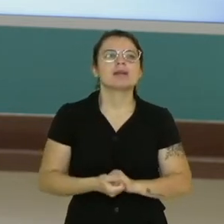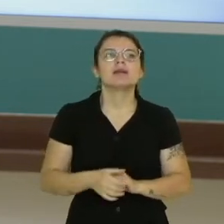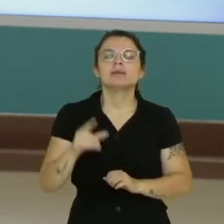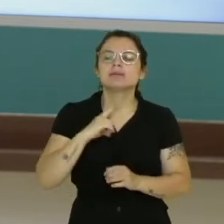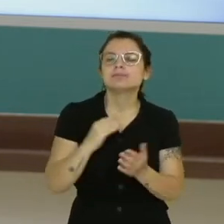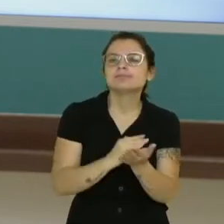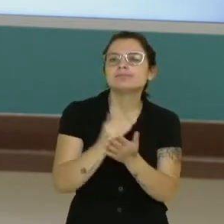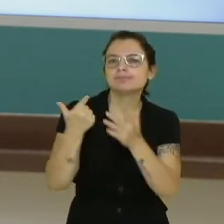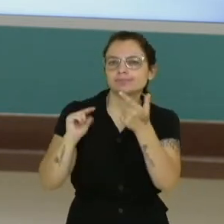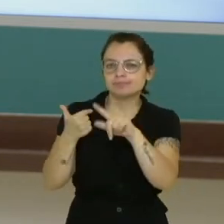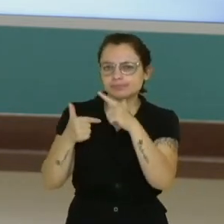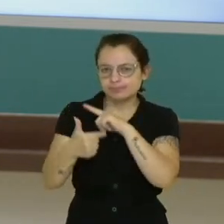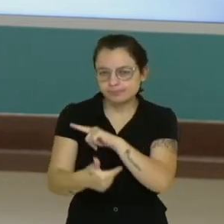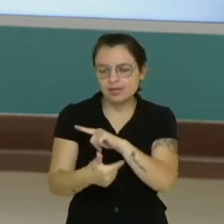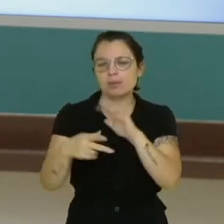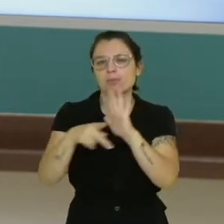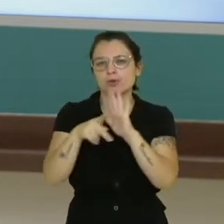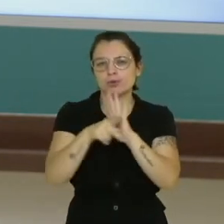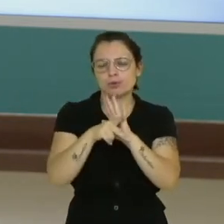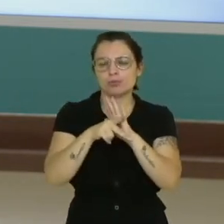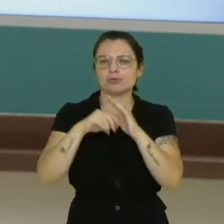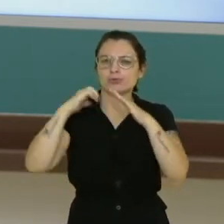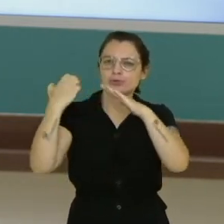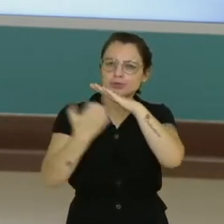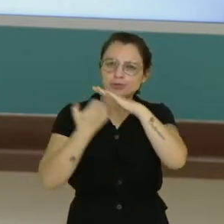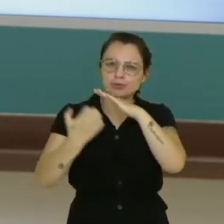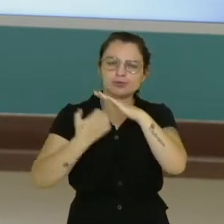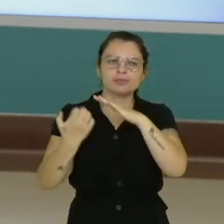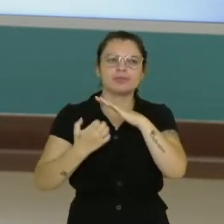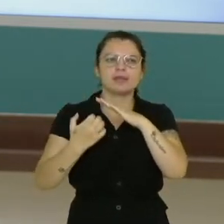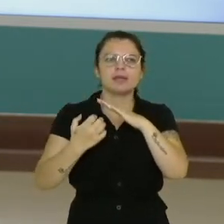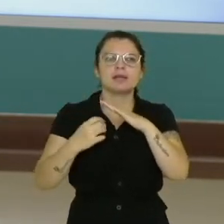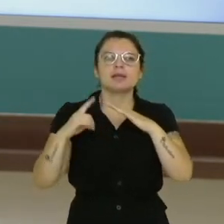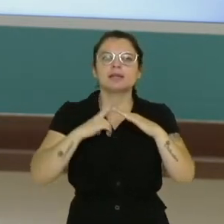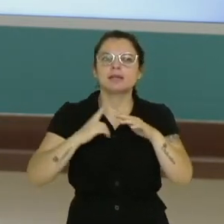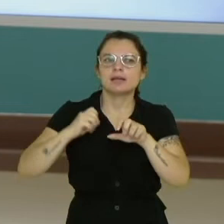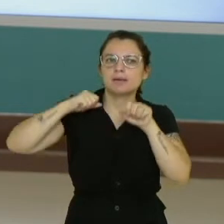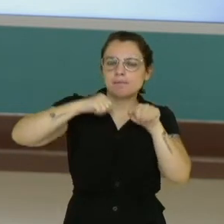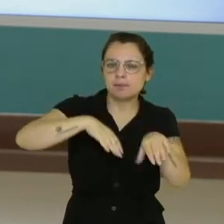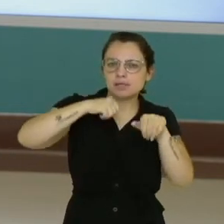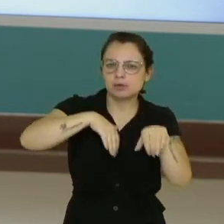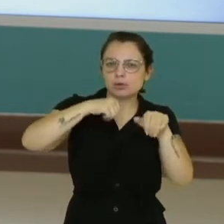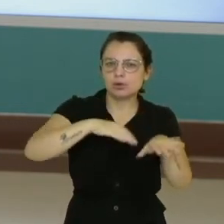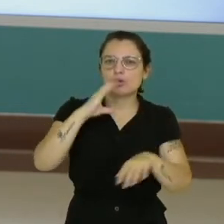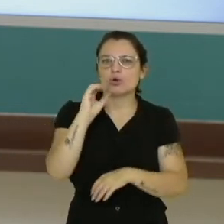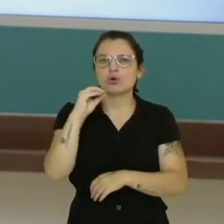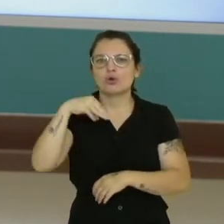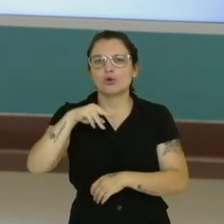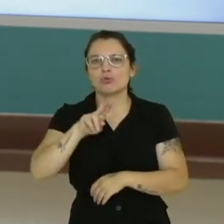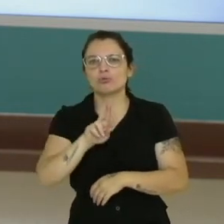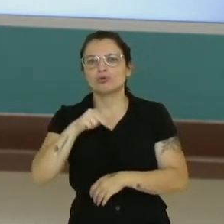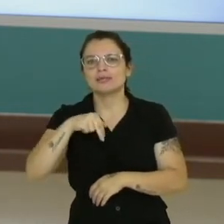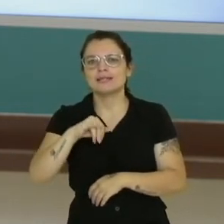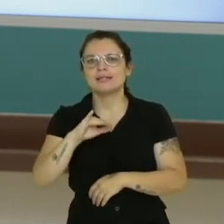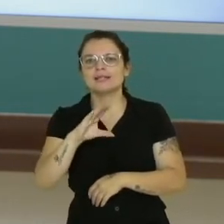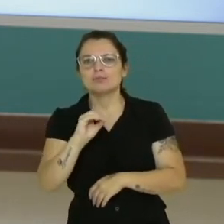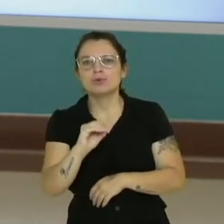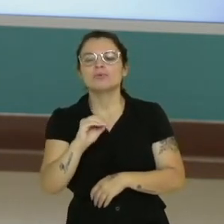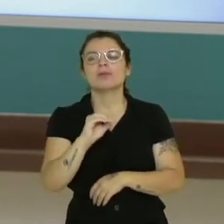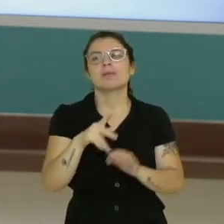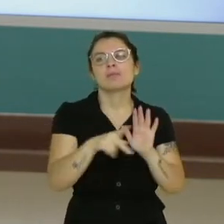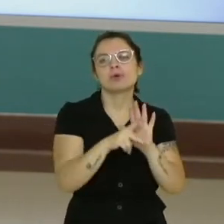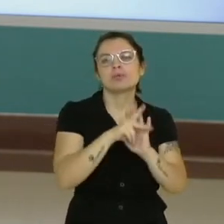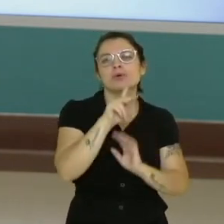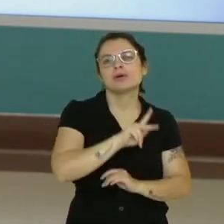industriais. Você tem já o Manifesto Comunista, por parte de Karl Marx, e você tem o Manifesto Anarquista, por